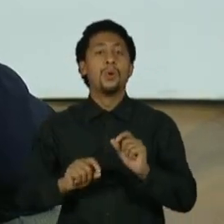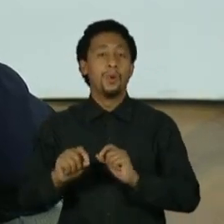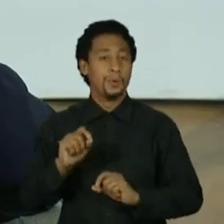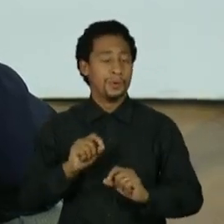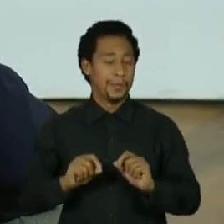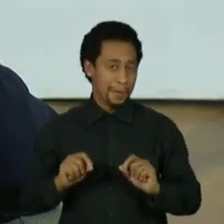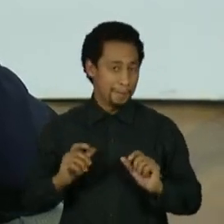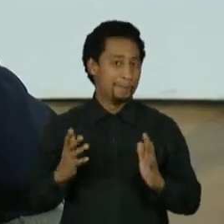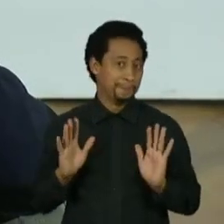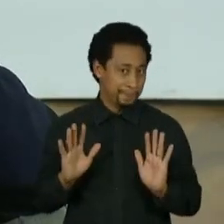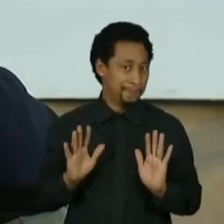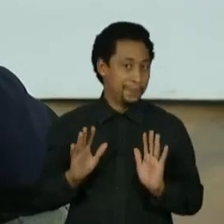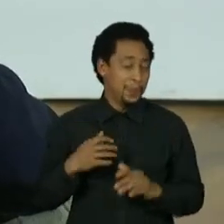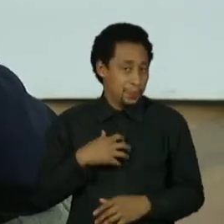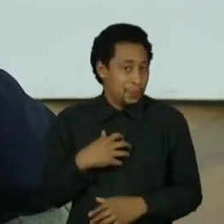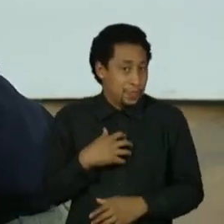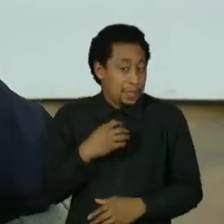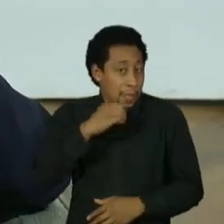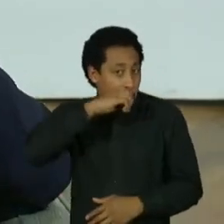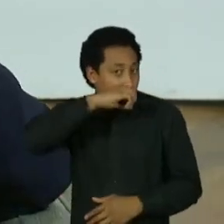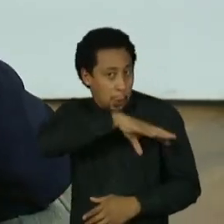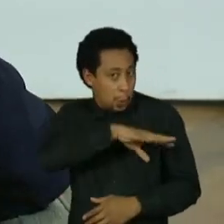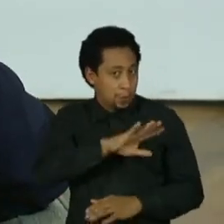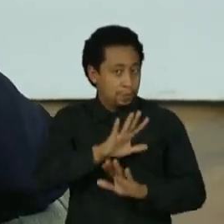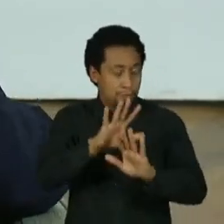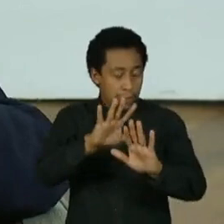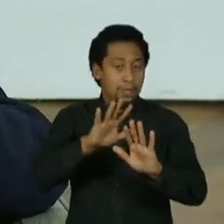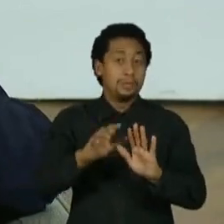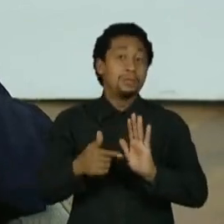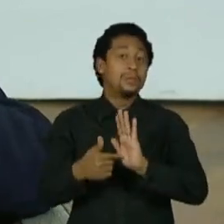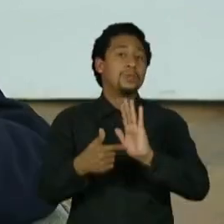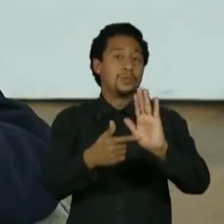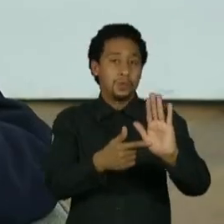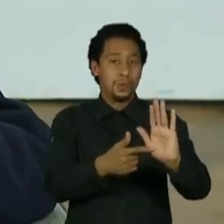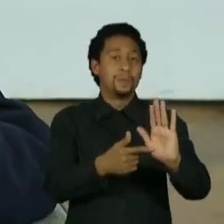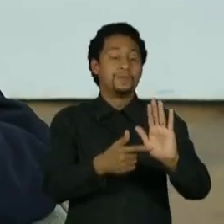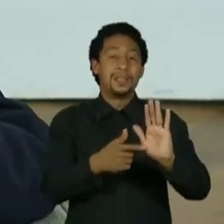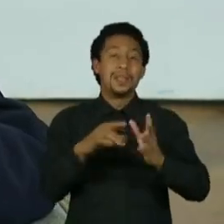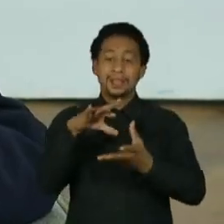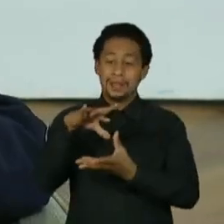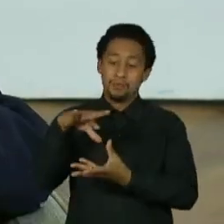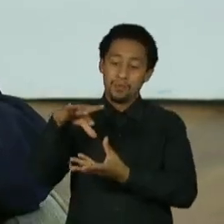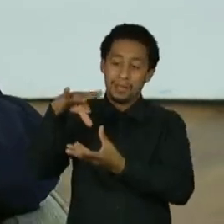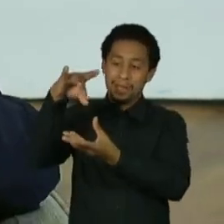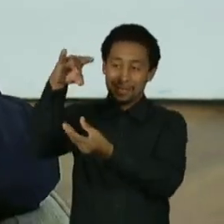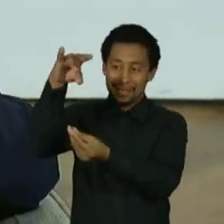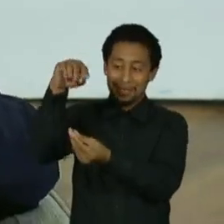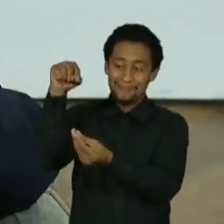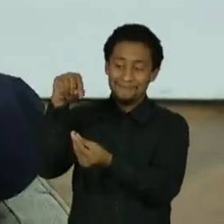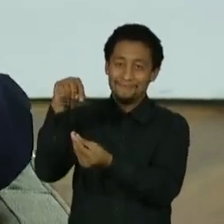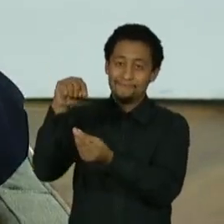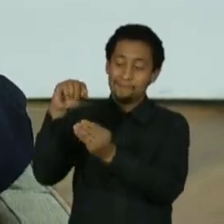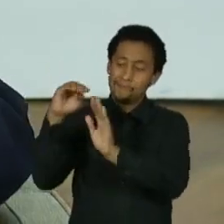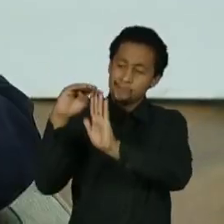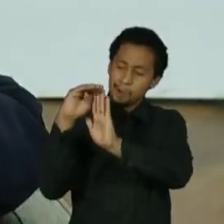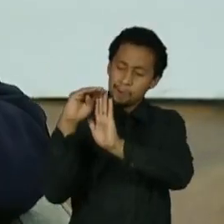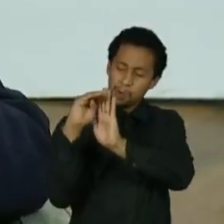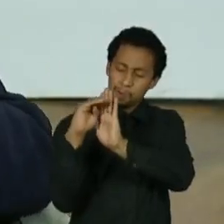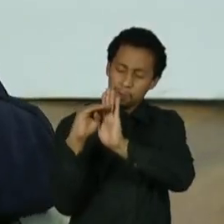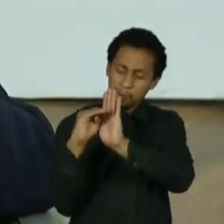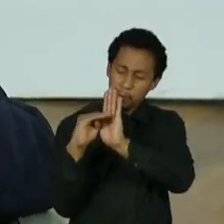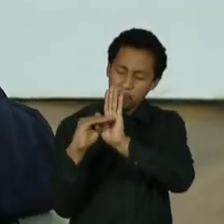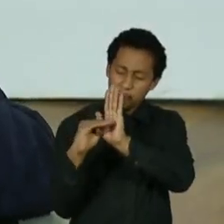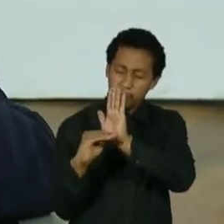um pouco bárbara, mas é a questão de uma incompletude da democracia. A consolidação